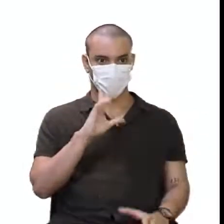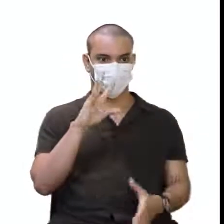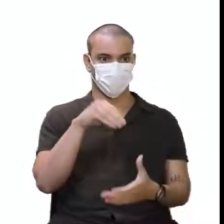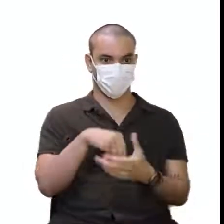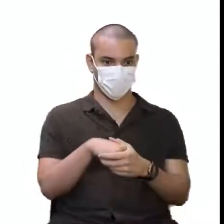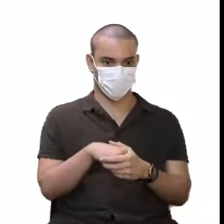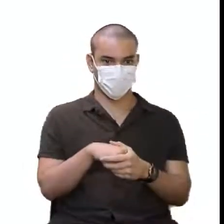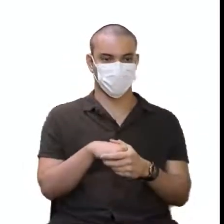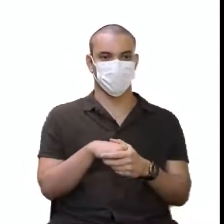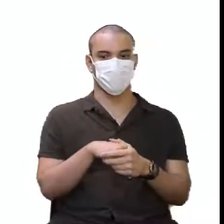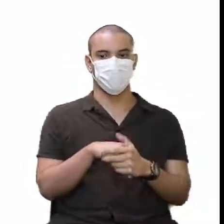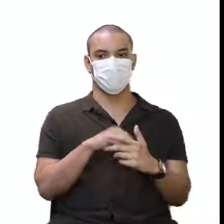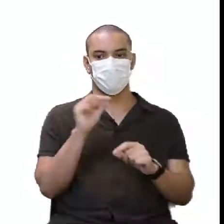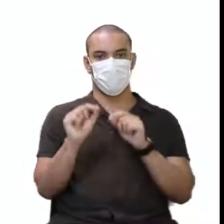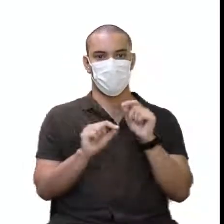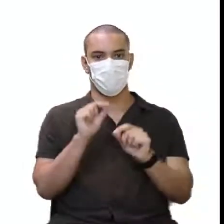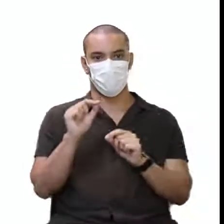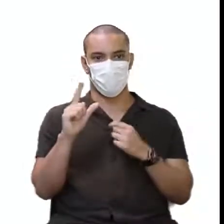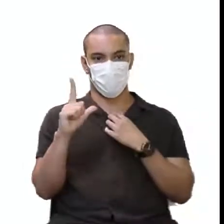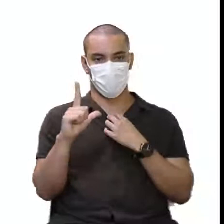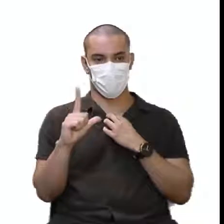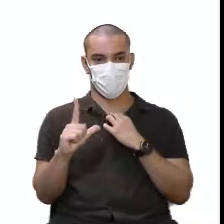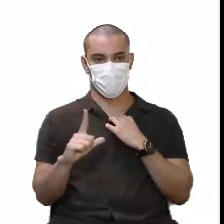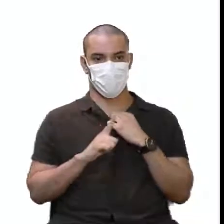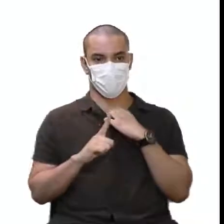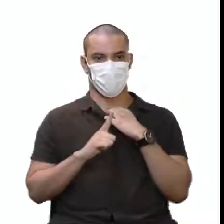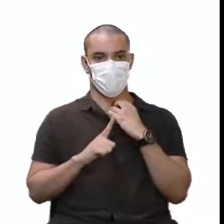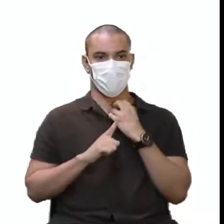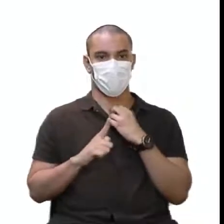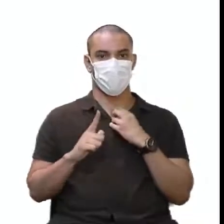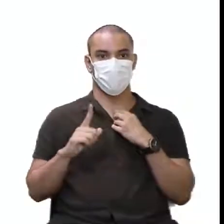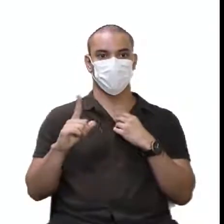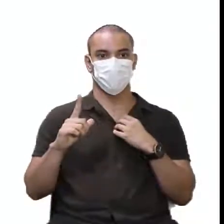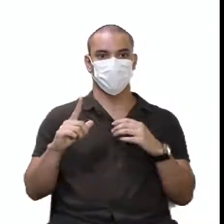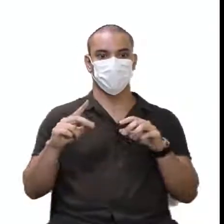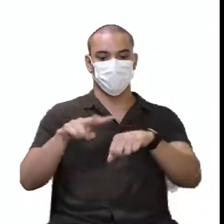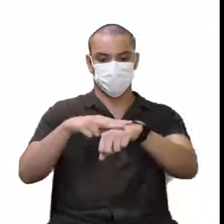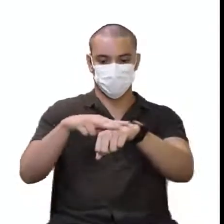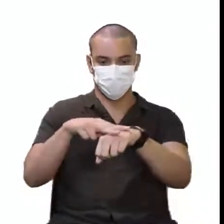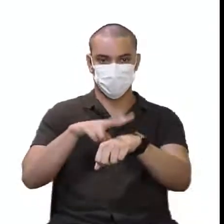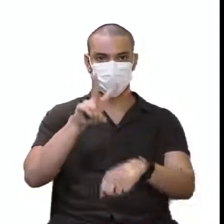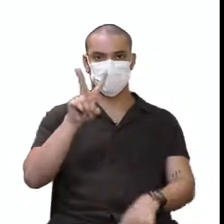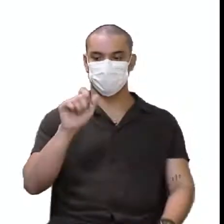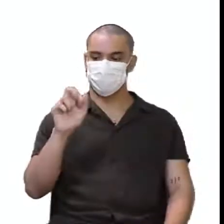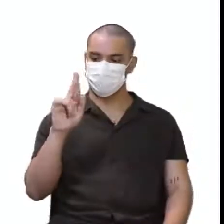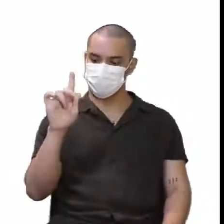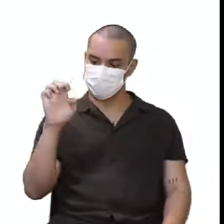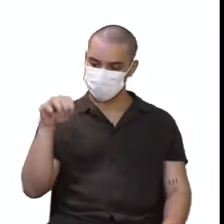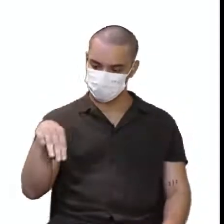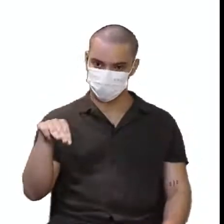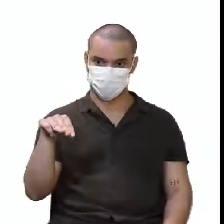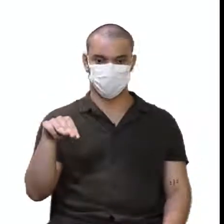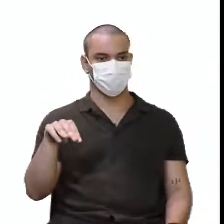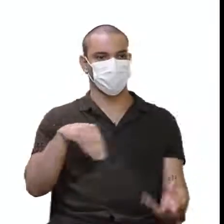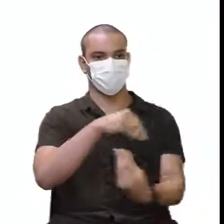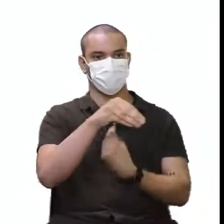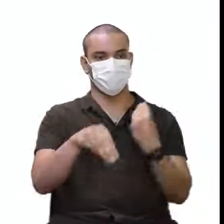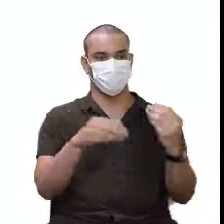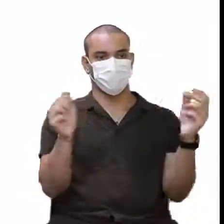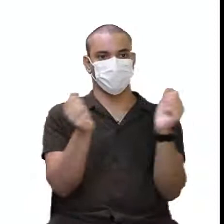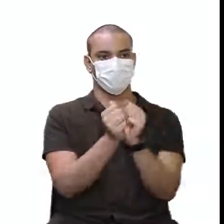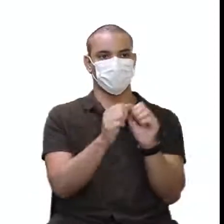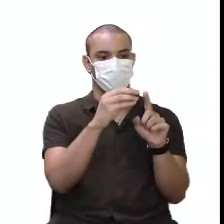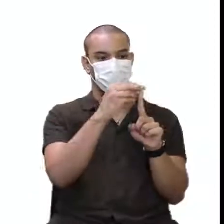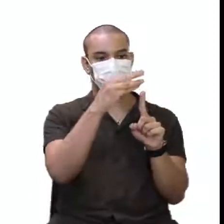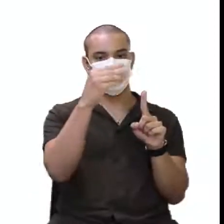indivíduo, apesar dele ter vagens, vamos dizer, verde, ele foi cruzado com os grãos de pólen